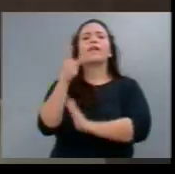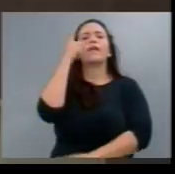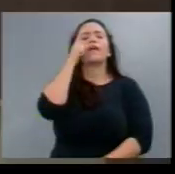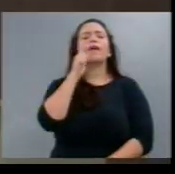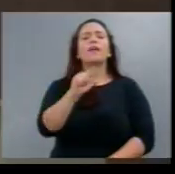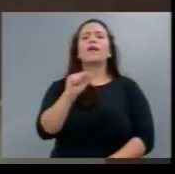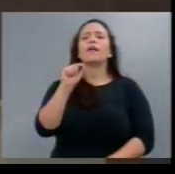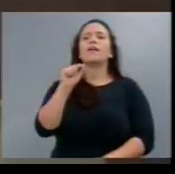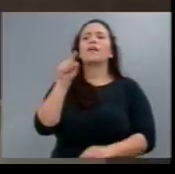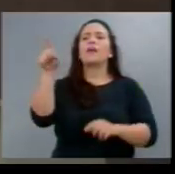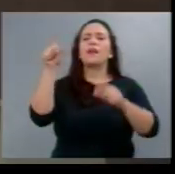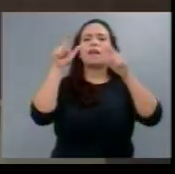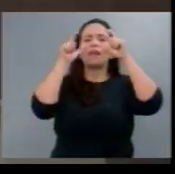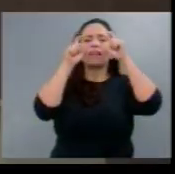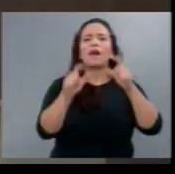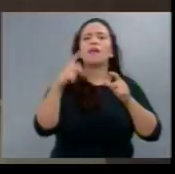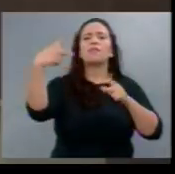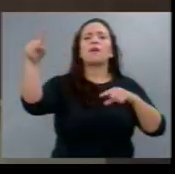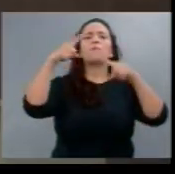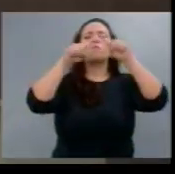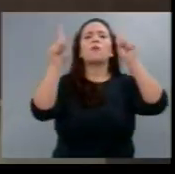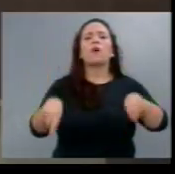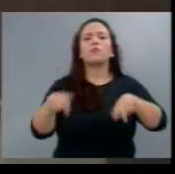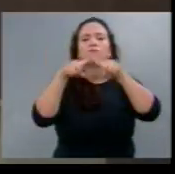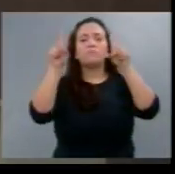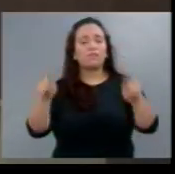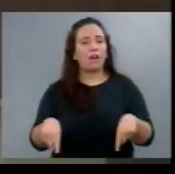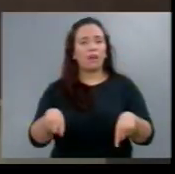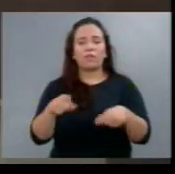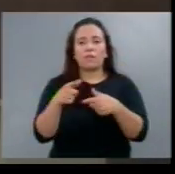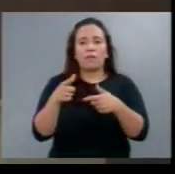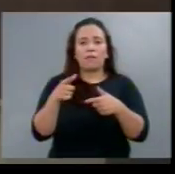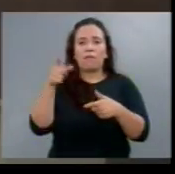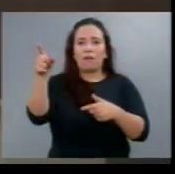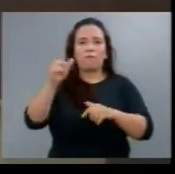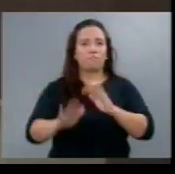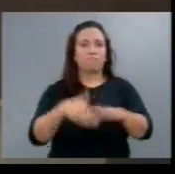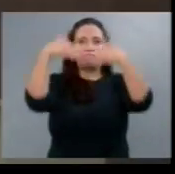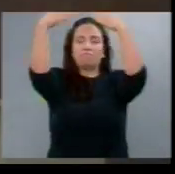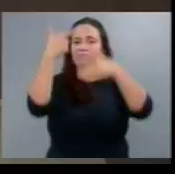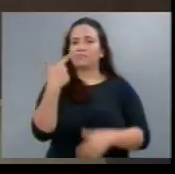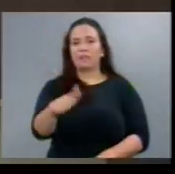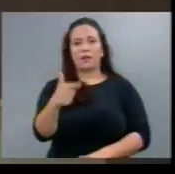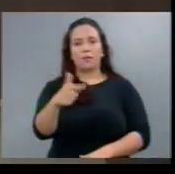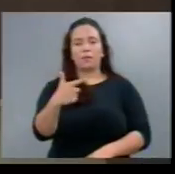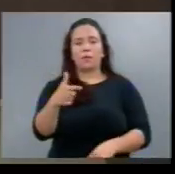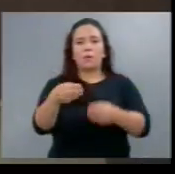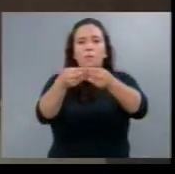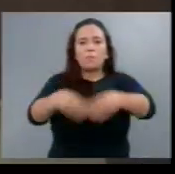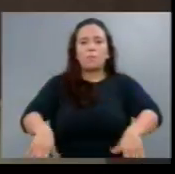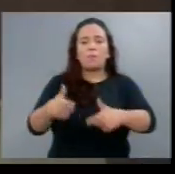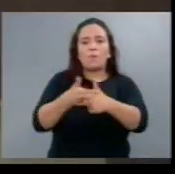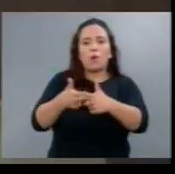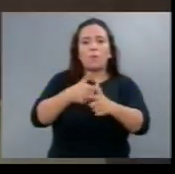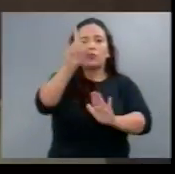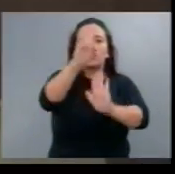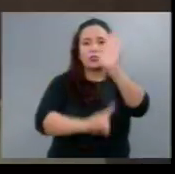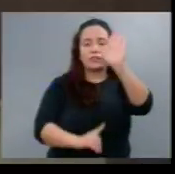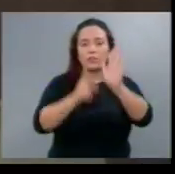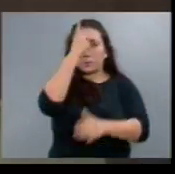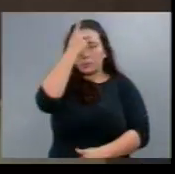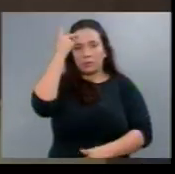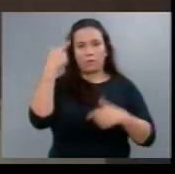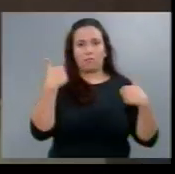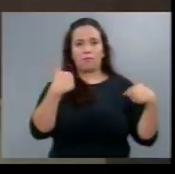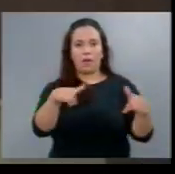interessa esta agenda que é recessiva e que retira direitos de trabalhadores e trabalhadoras. E a segunda